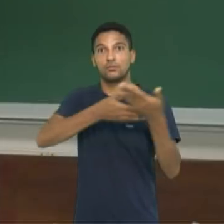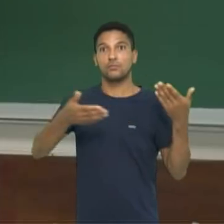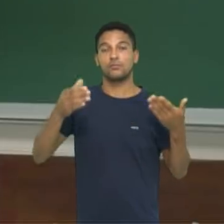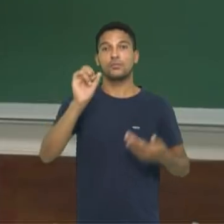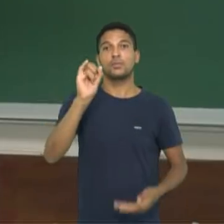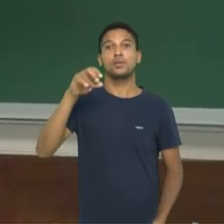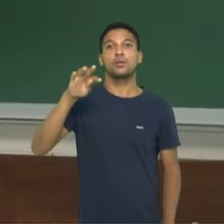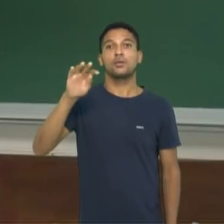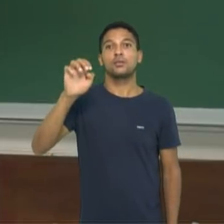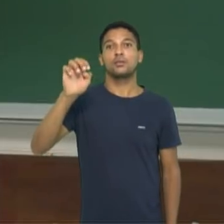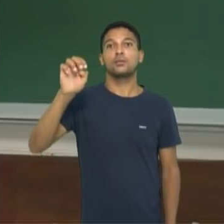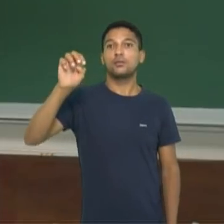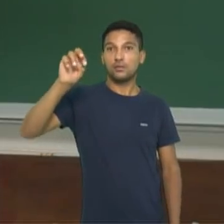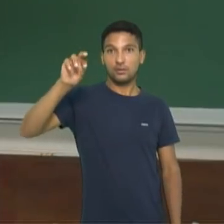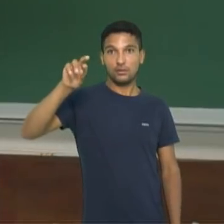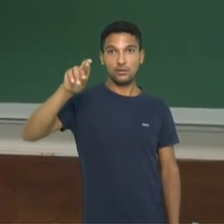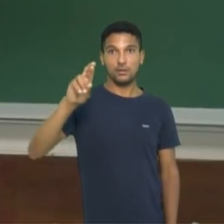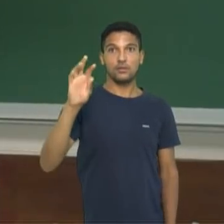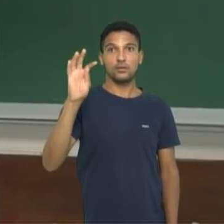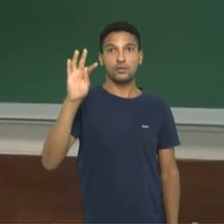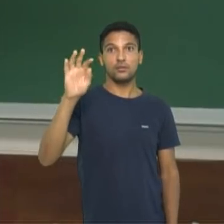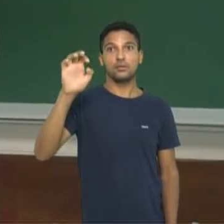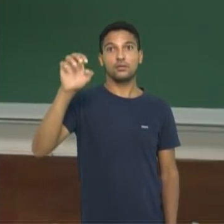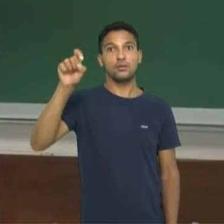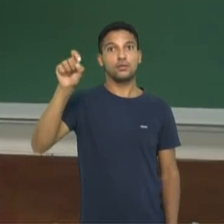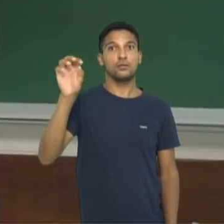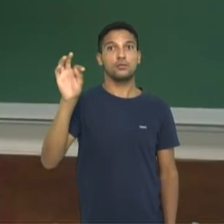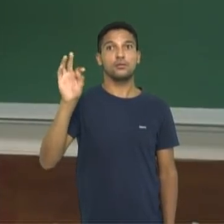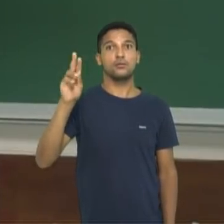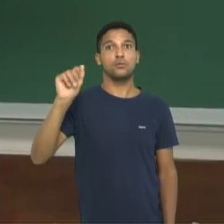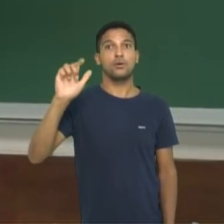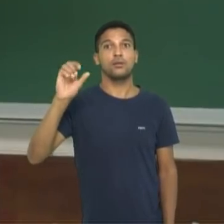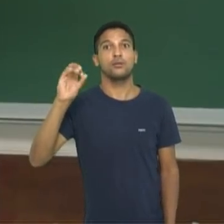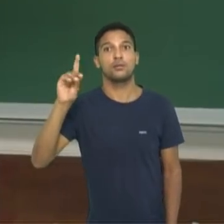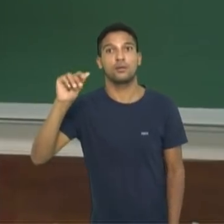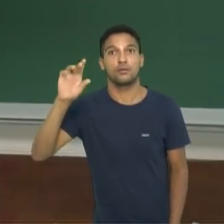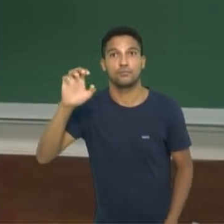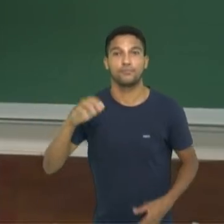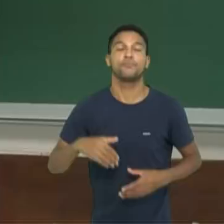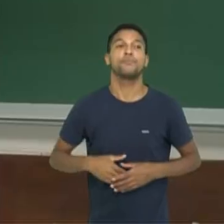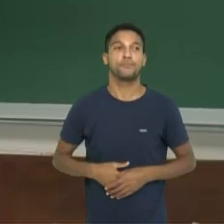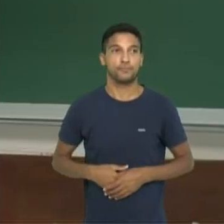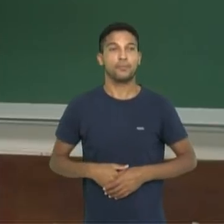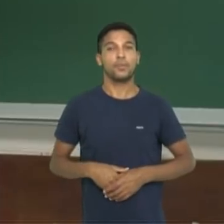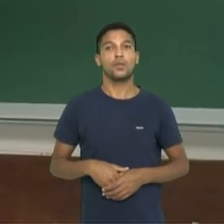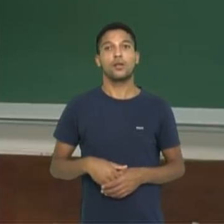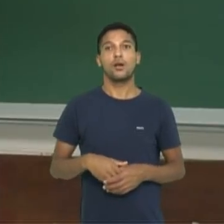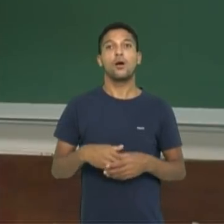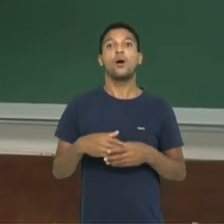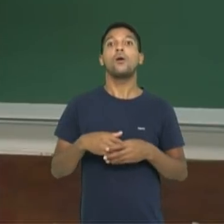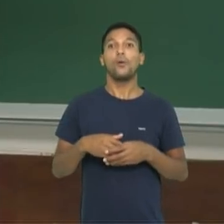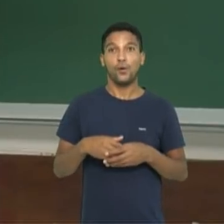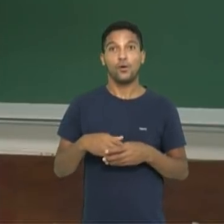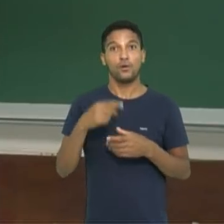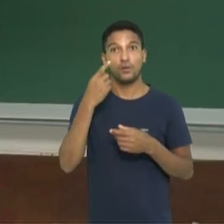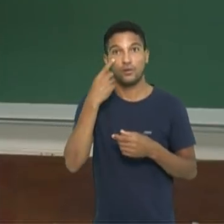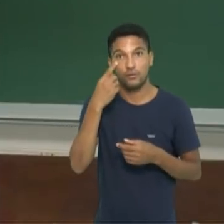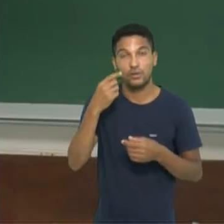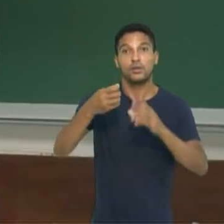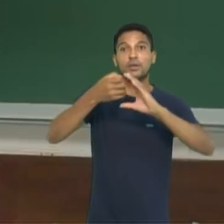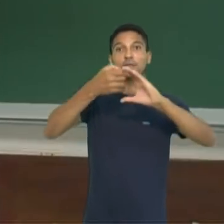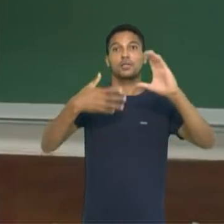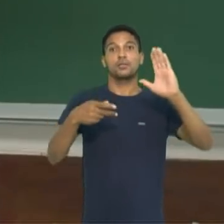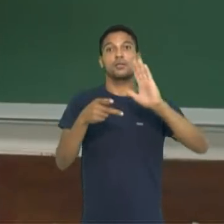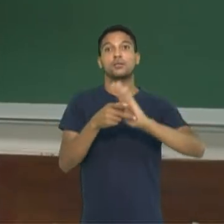longo das discussões, né, sobre gêneros discursivos. Então, retomando aqui, pessoal, comigo, as características